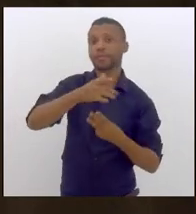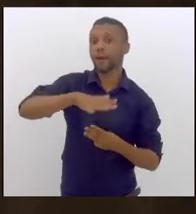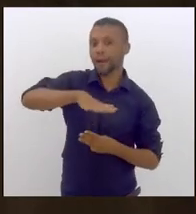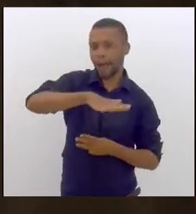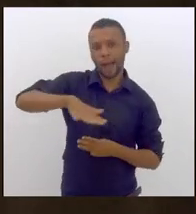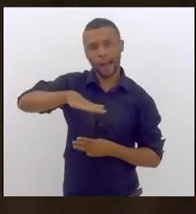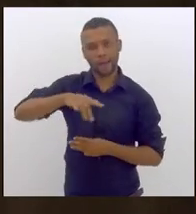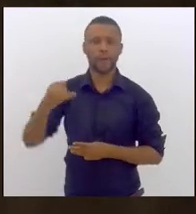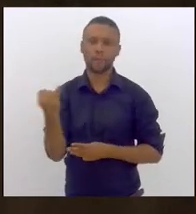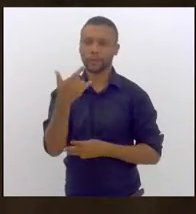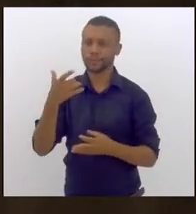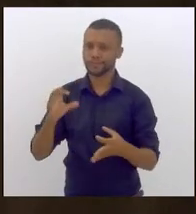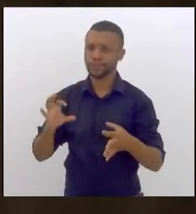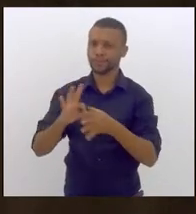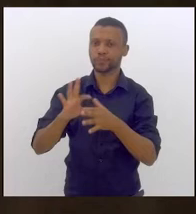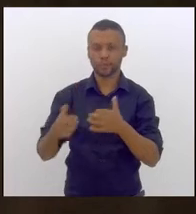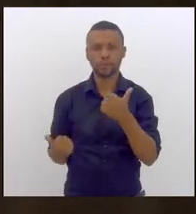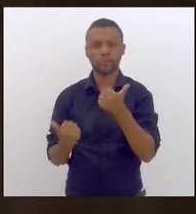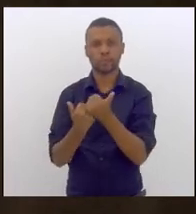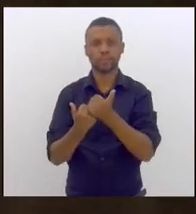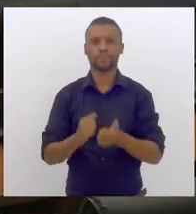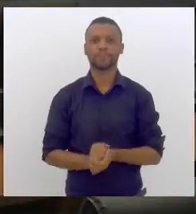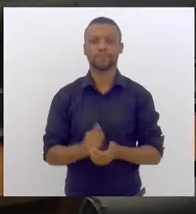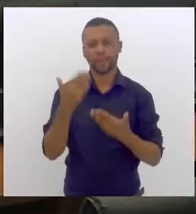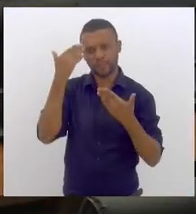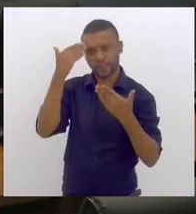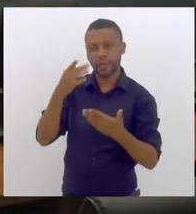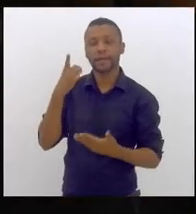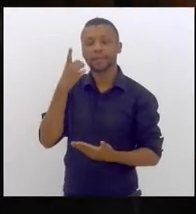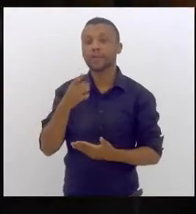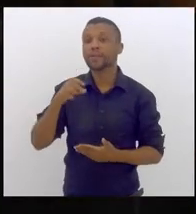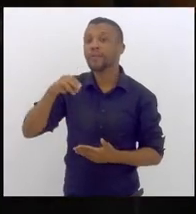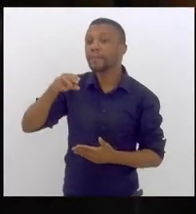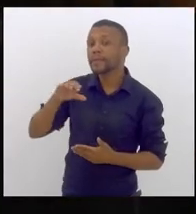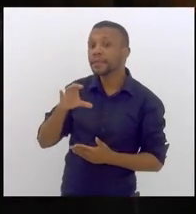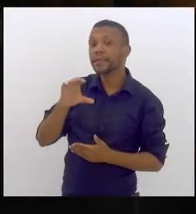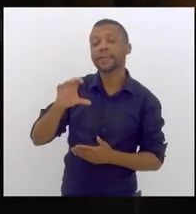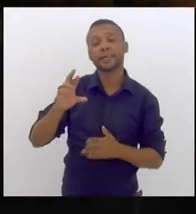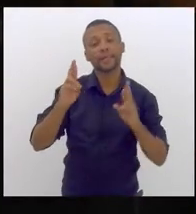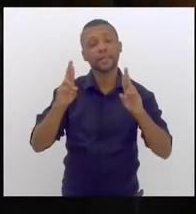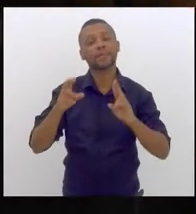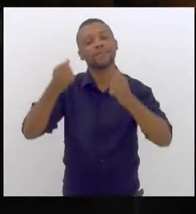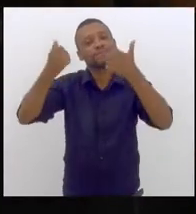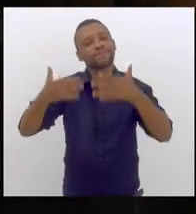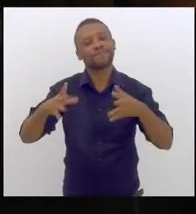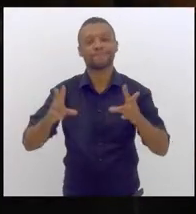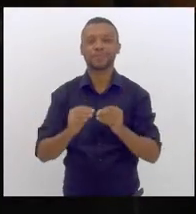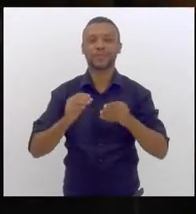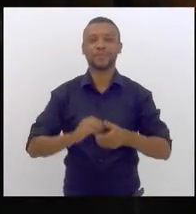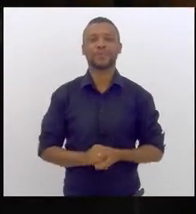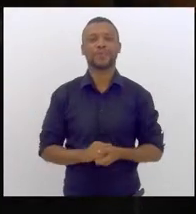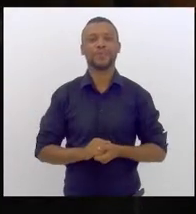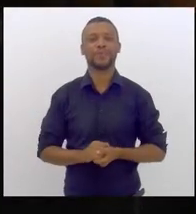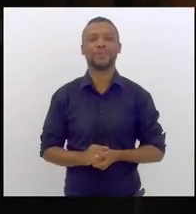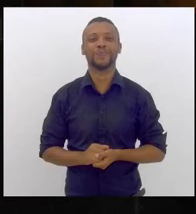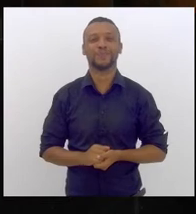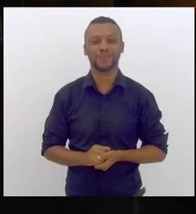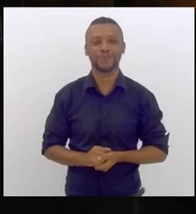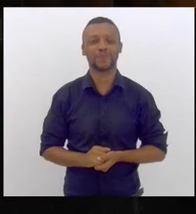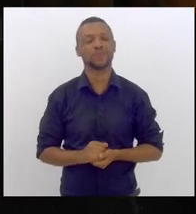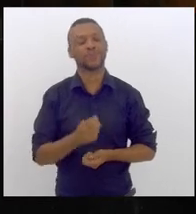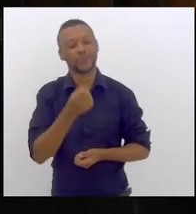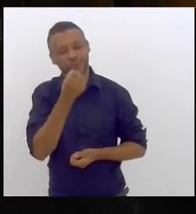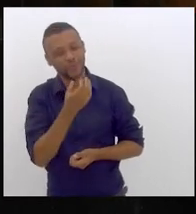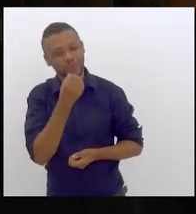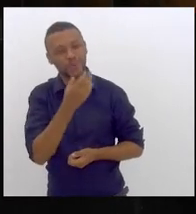Vossa Excelência vai nessa direção, tem todo o meu apoio. Muito obrigada. Deputado Carlos de Mim, que também deseja fazer uma parte. Claro.